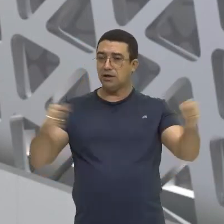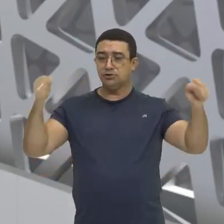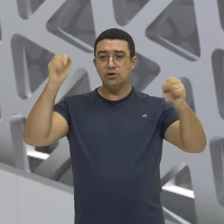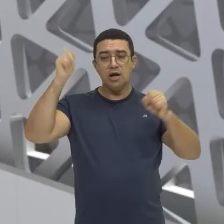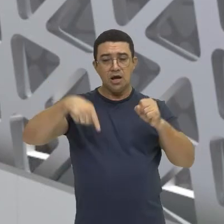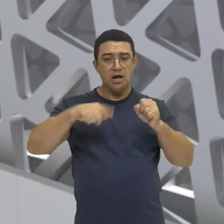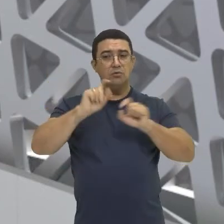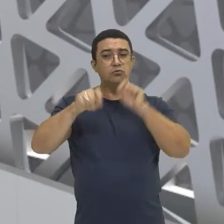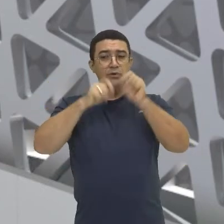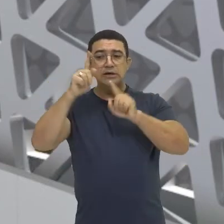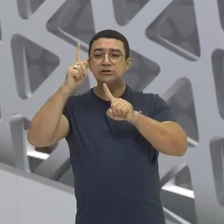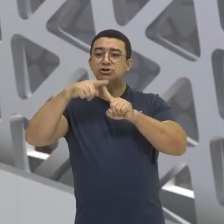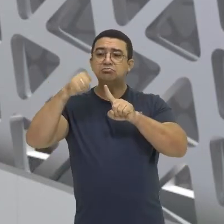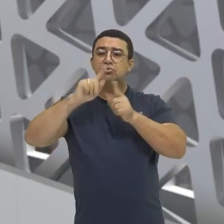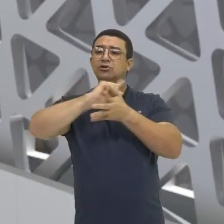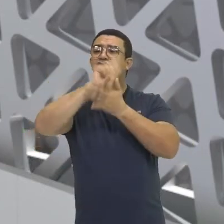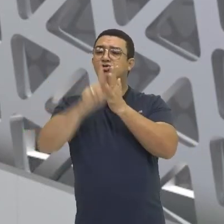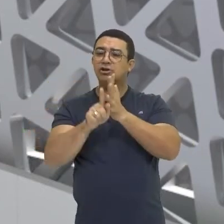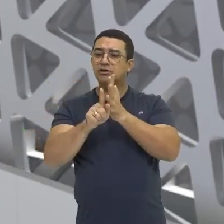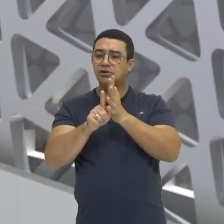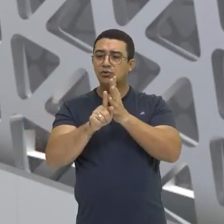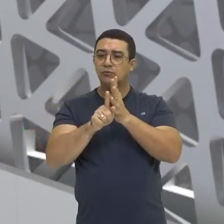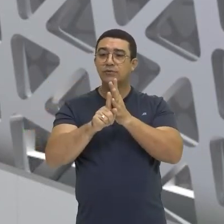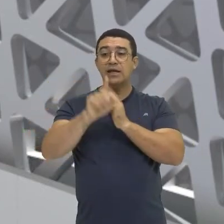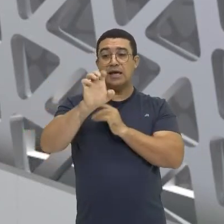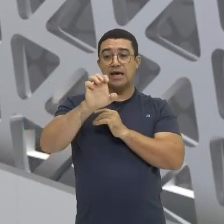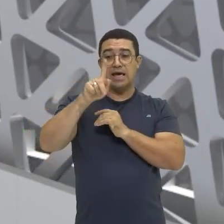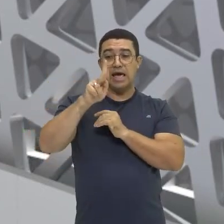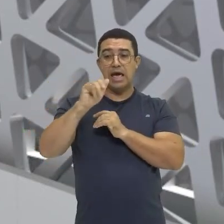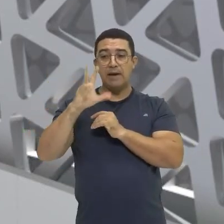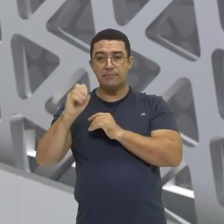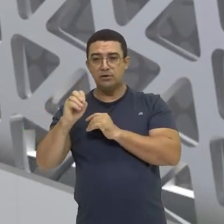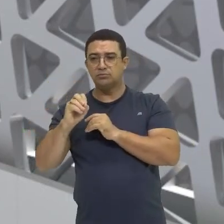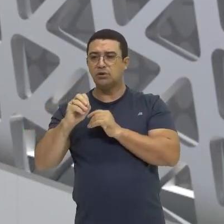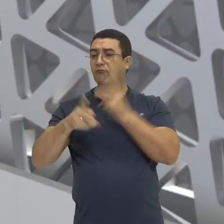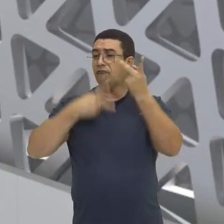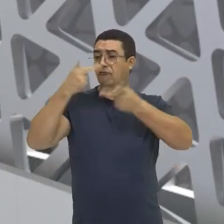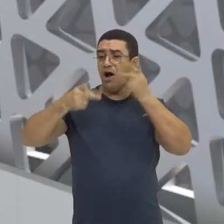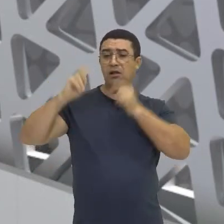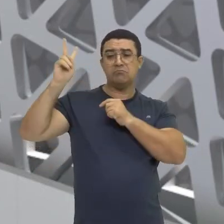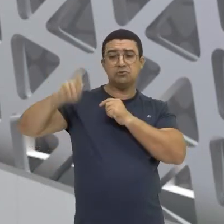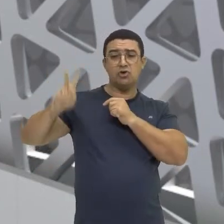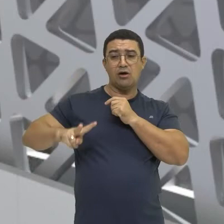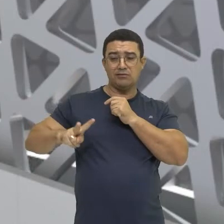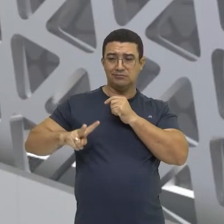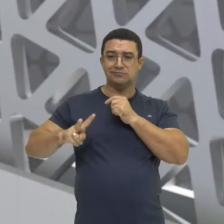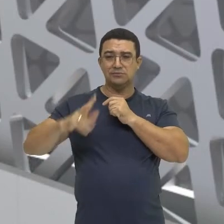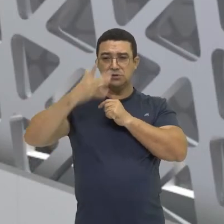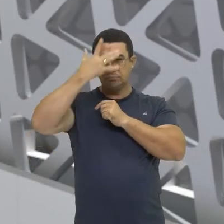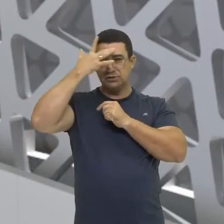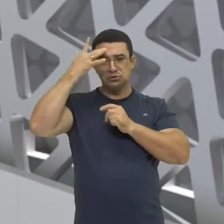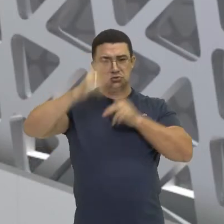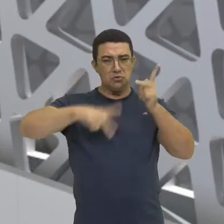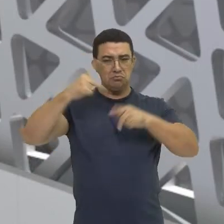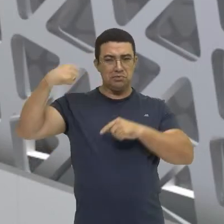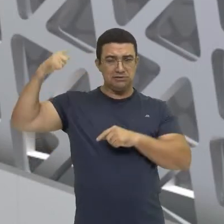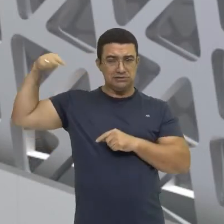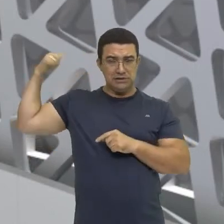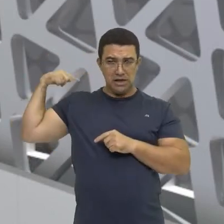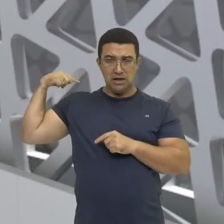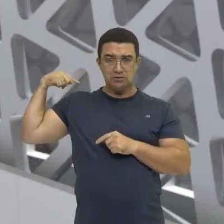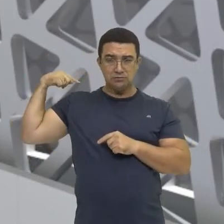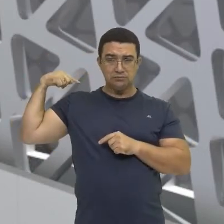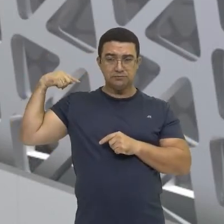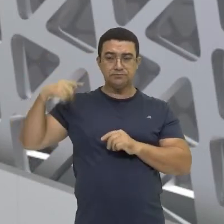Porque ele é um poema narrado, contando uma história de um povo heróico, okay? De um feito